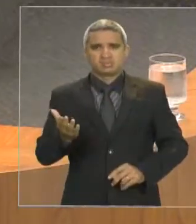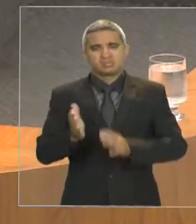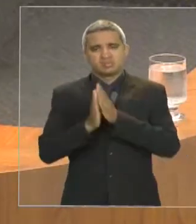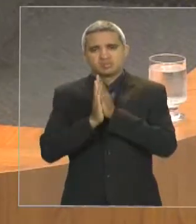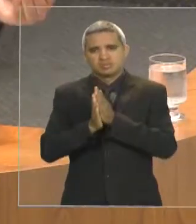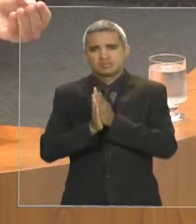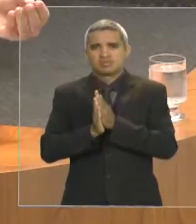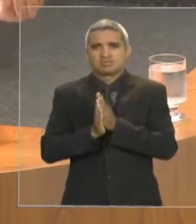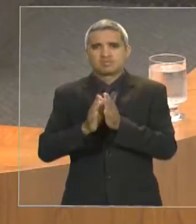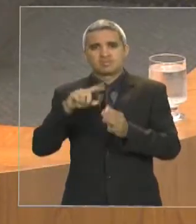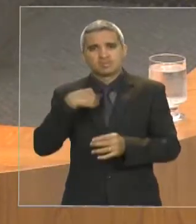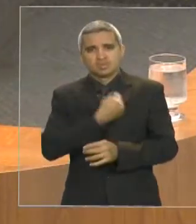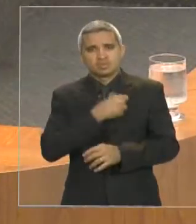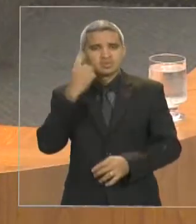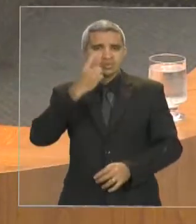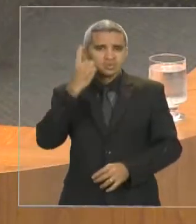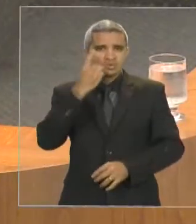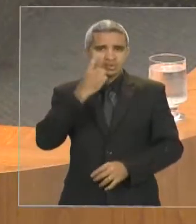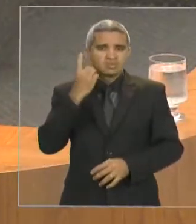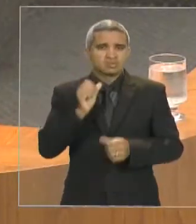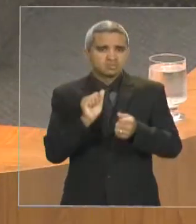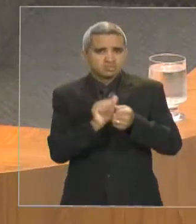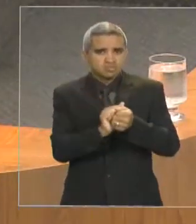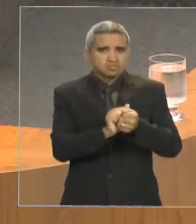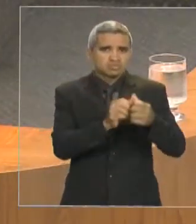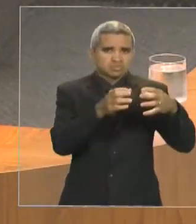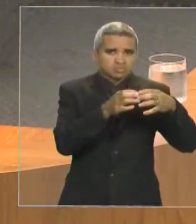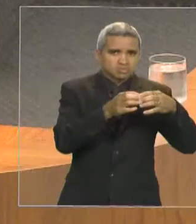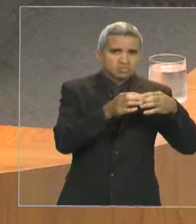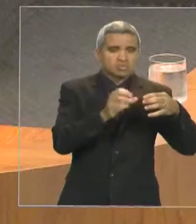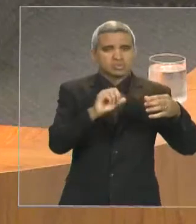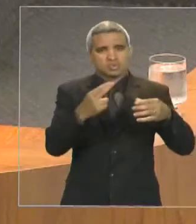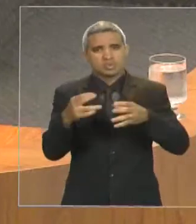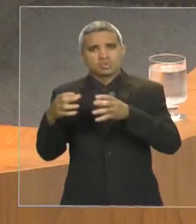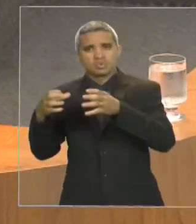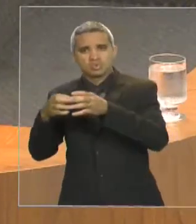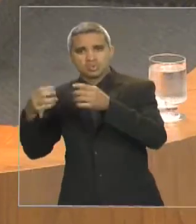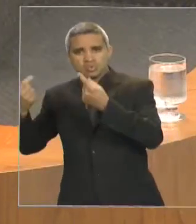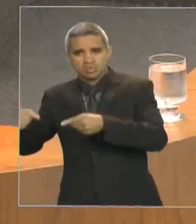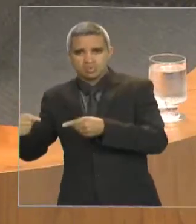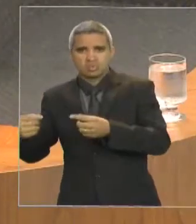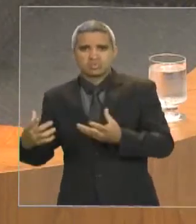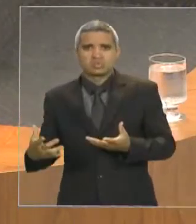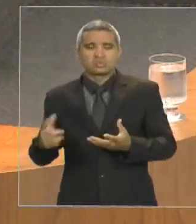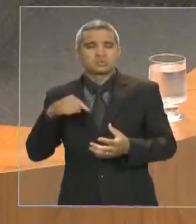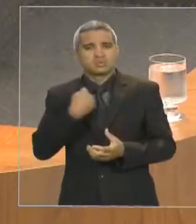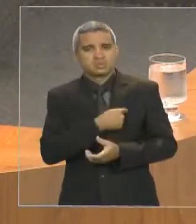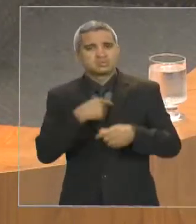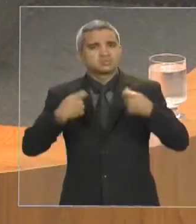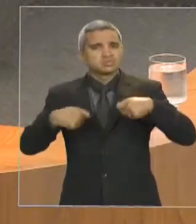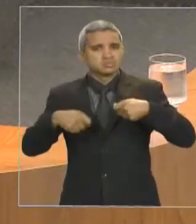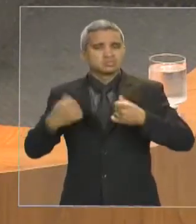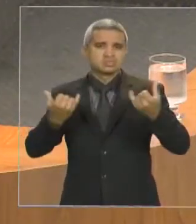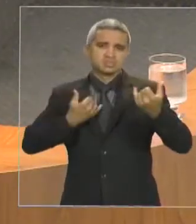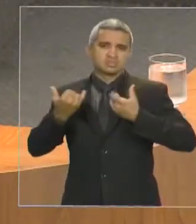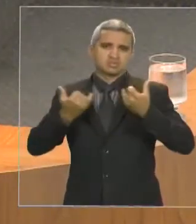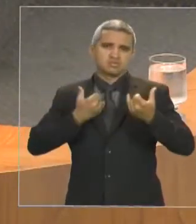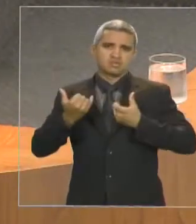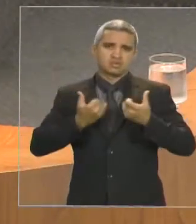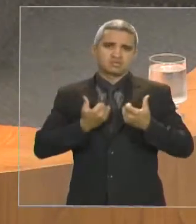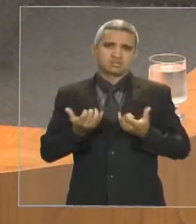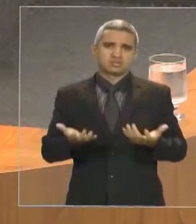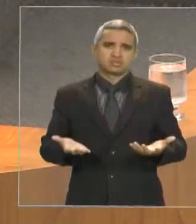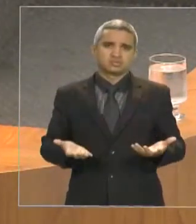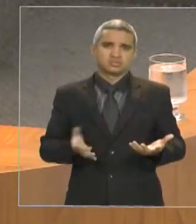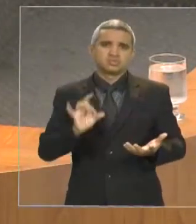prerrogativa, tanto de deputado de oposição como de situação, mas a prerrogativa, nós como deputado, de poder ter informações. Porque não só deputado